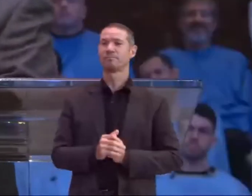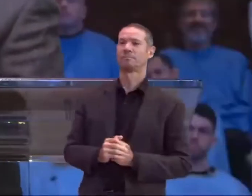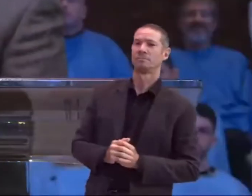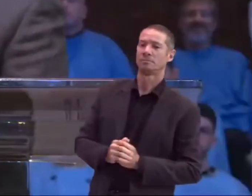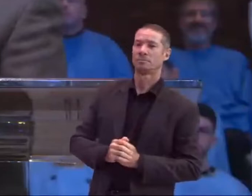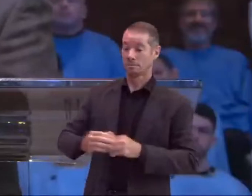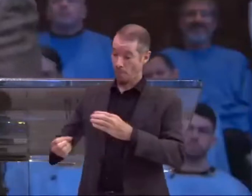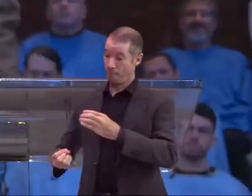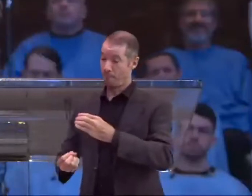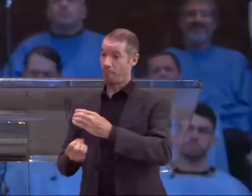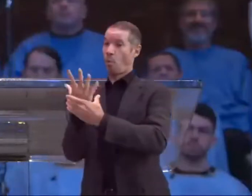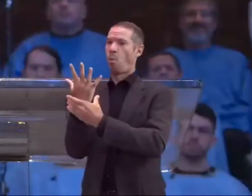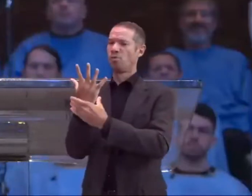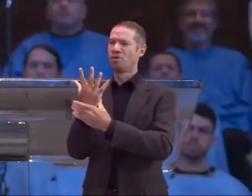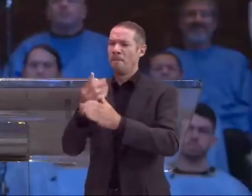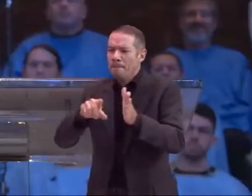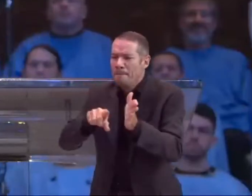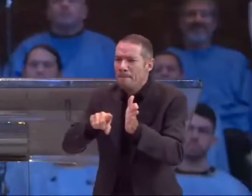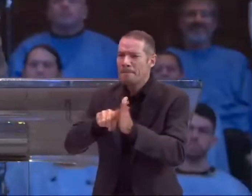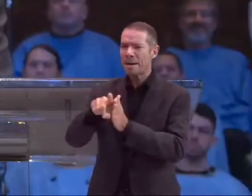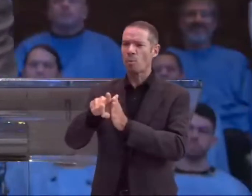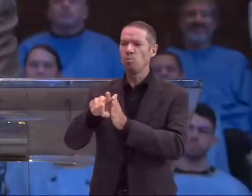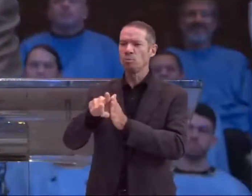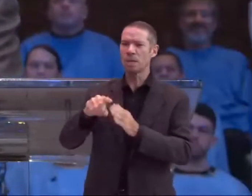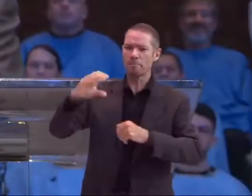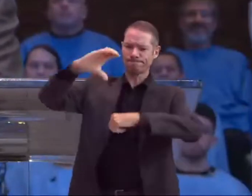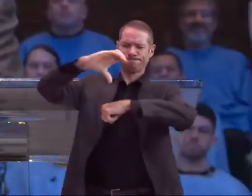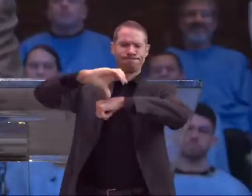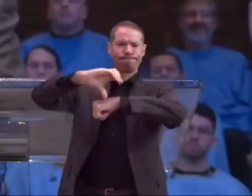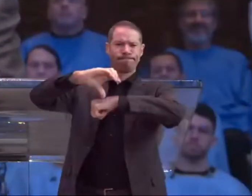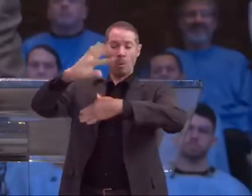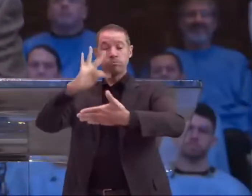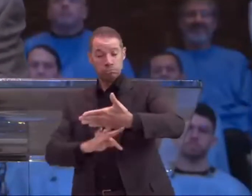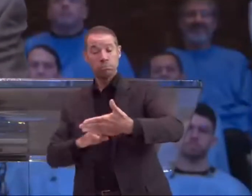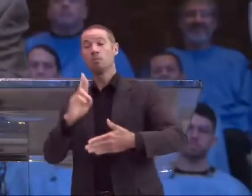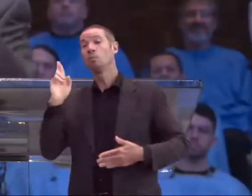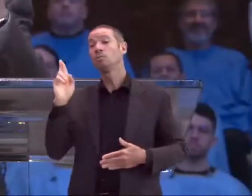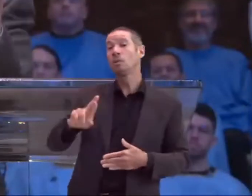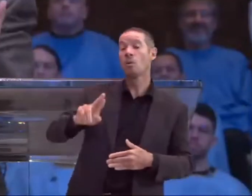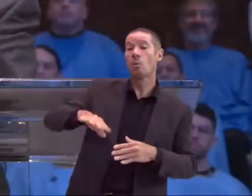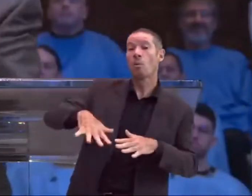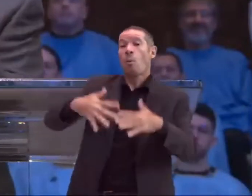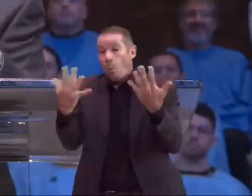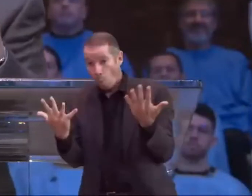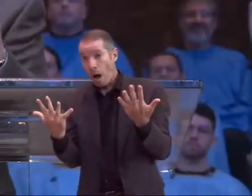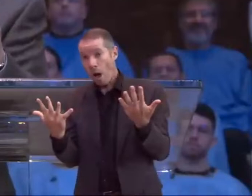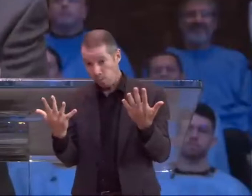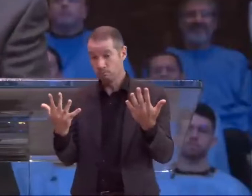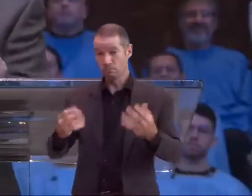aí então surge a pergunta que esse texto vai responder, não é? Então, qual deve ser